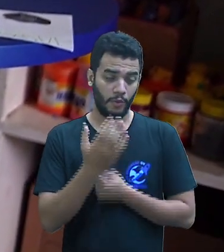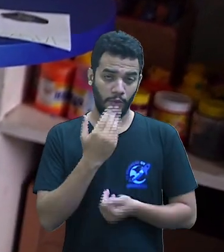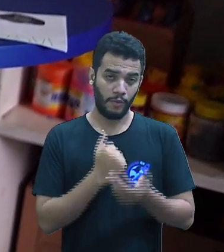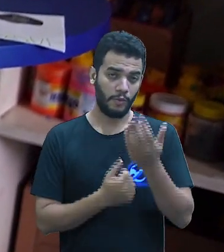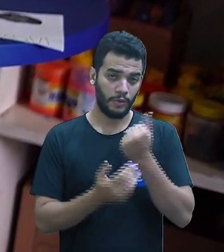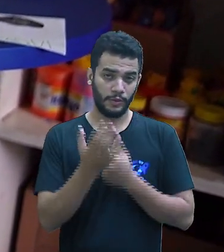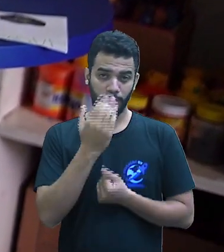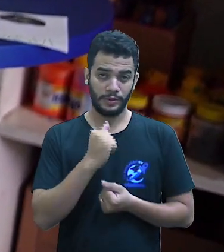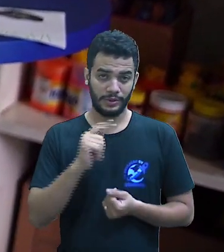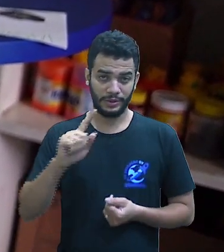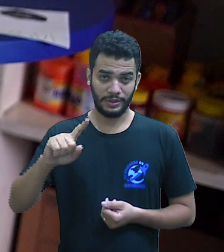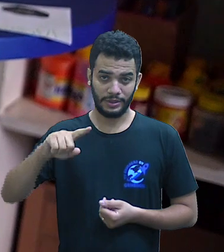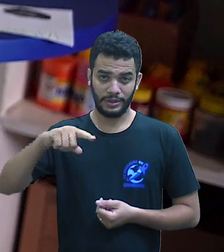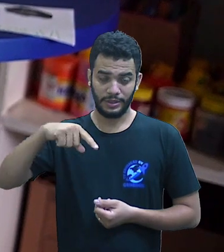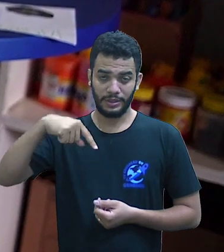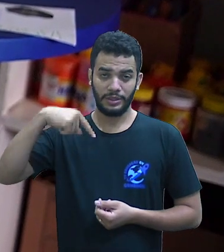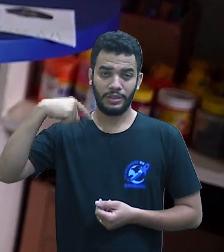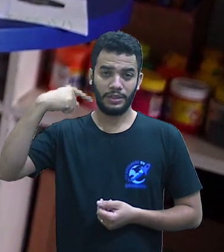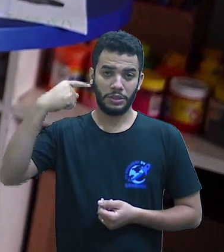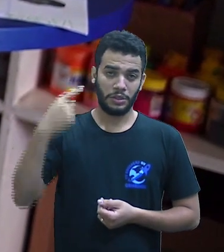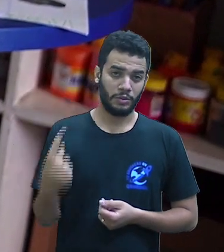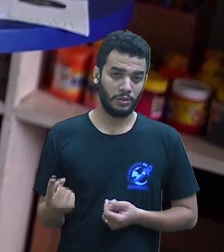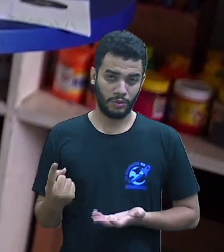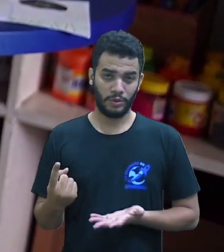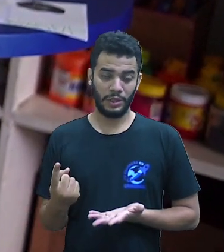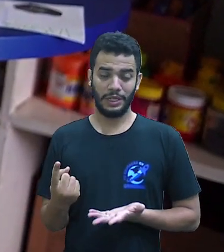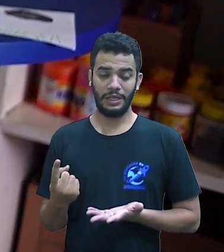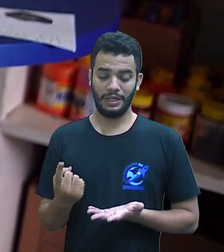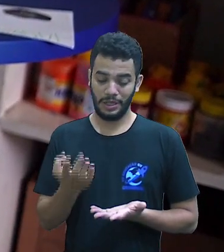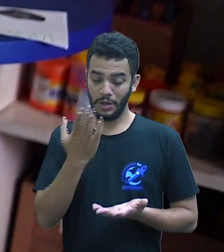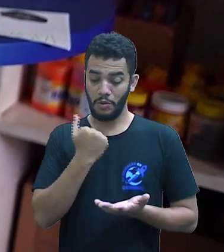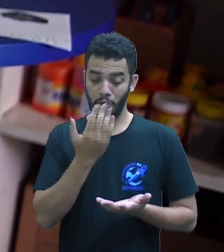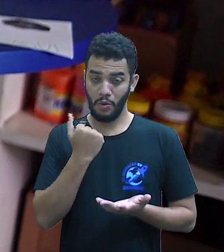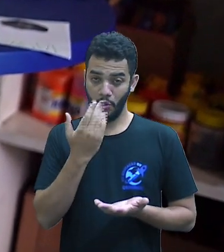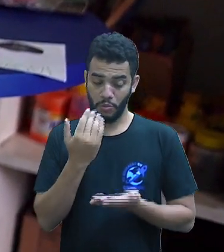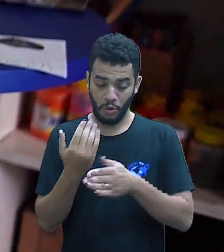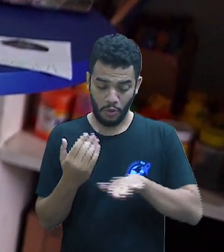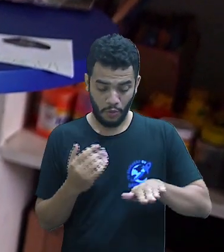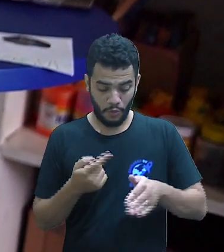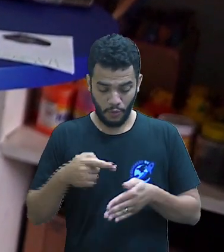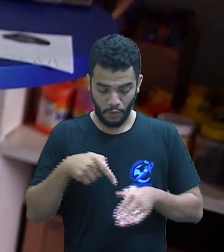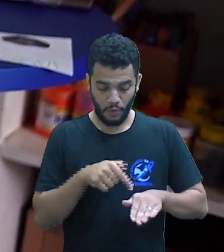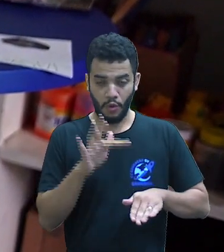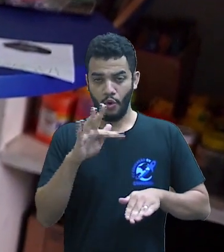ela comeu outra folha e ficou mais pequenininha. Muito, muito, muito pequena.